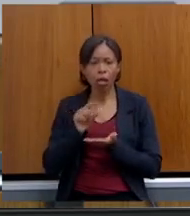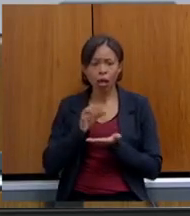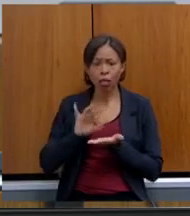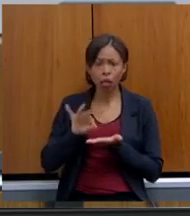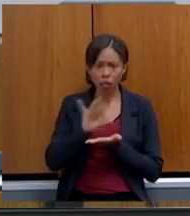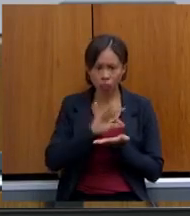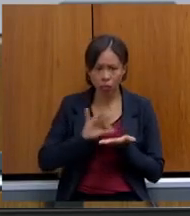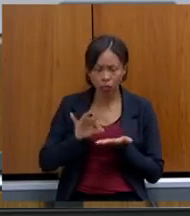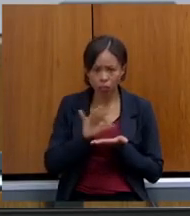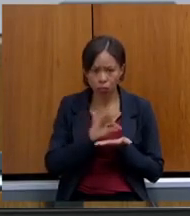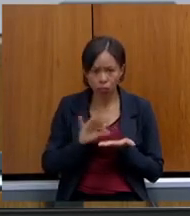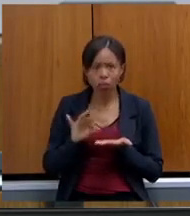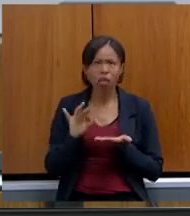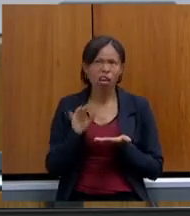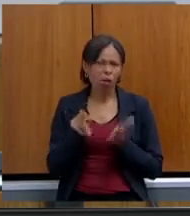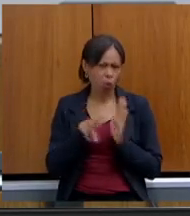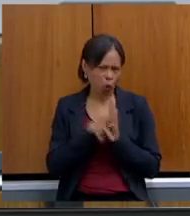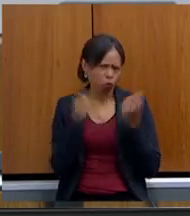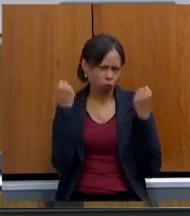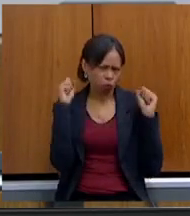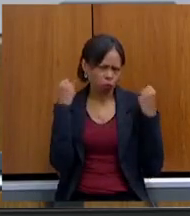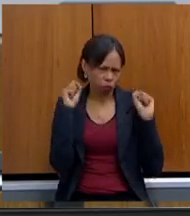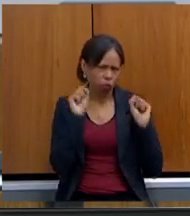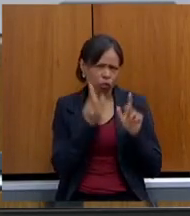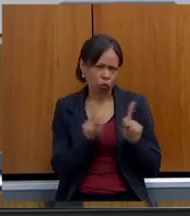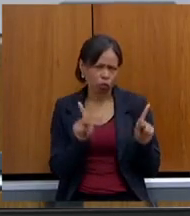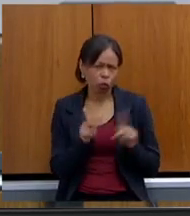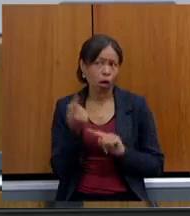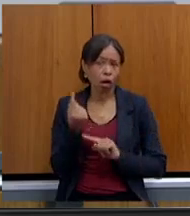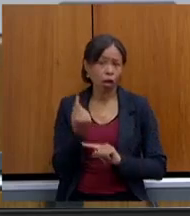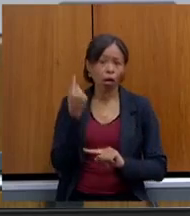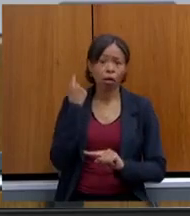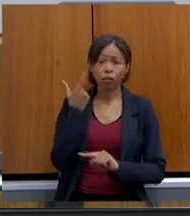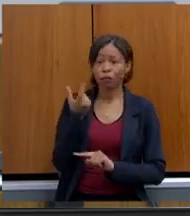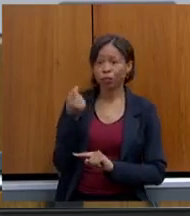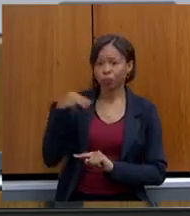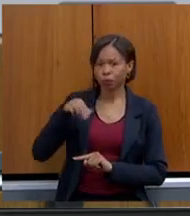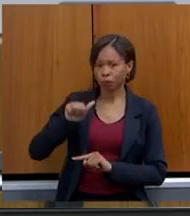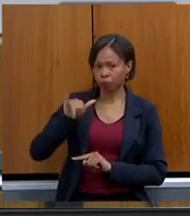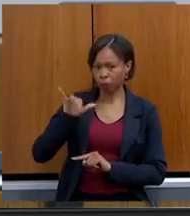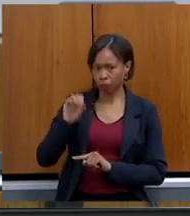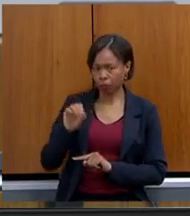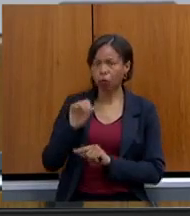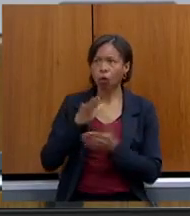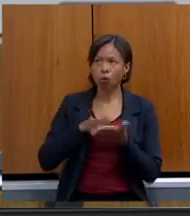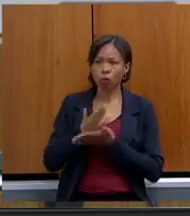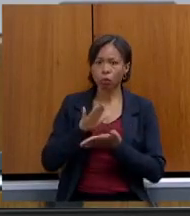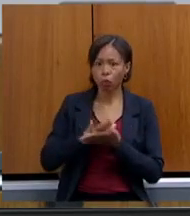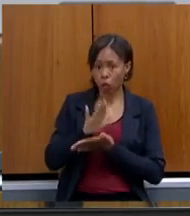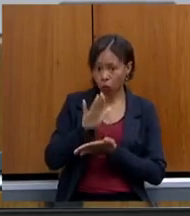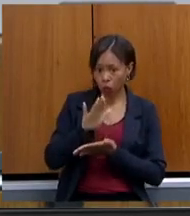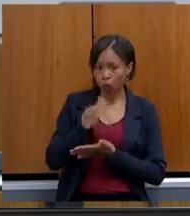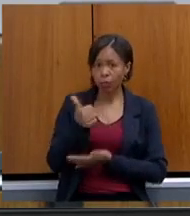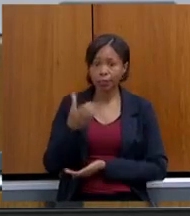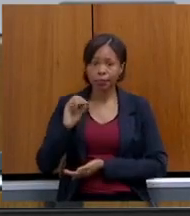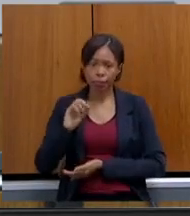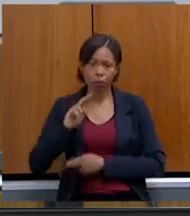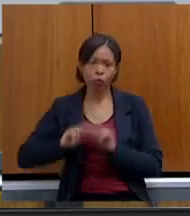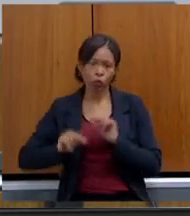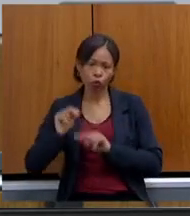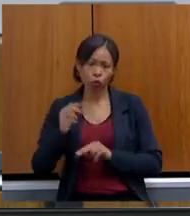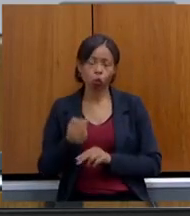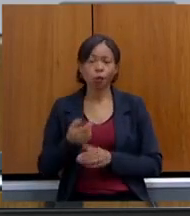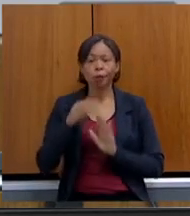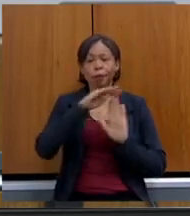curricular educação física listagem que foi publicado no dia vinte vinte de Maio tá posteriormente foi publicado na data do dia dez de Junho duas